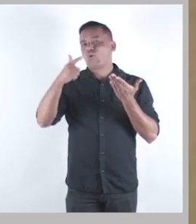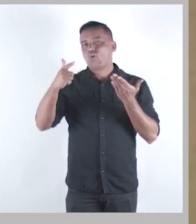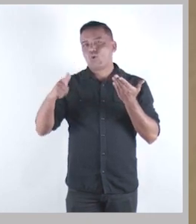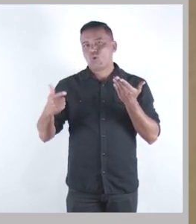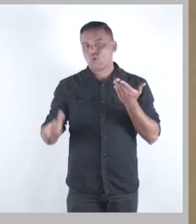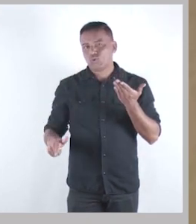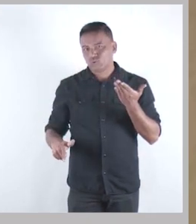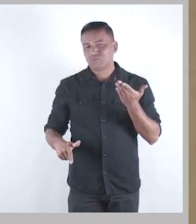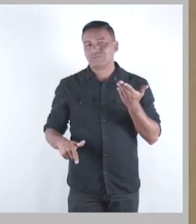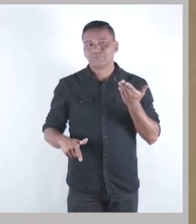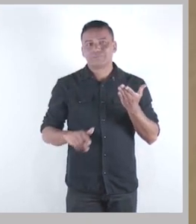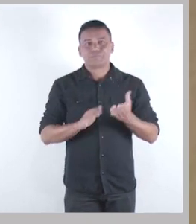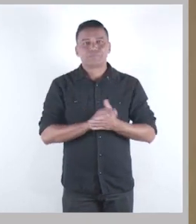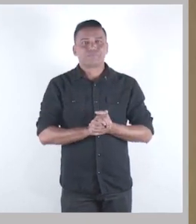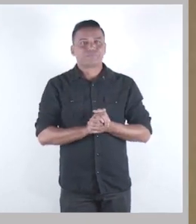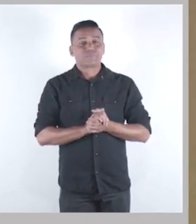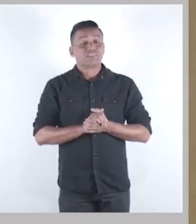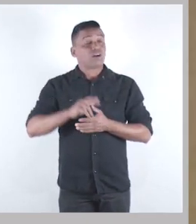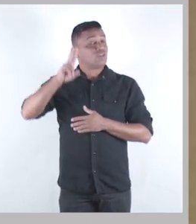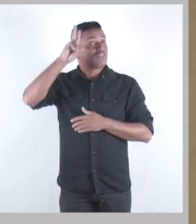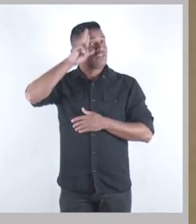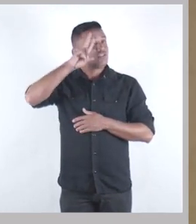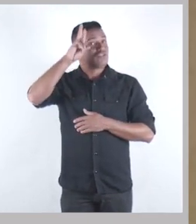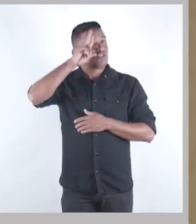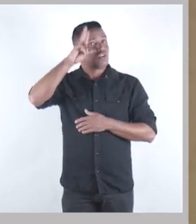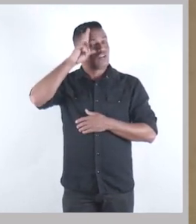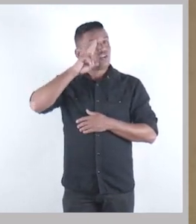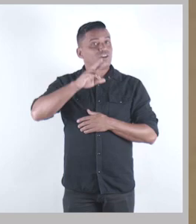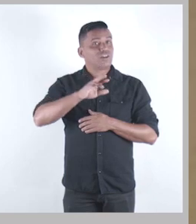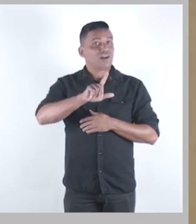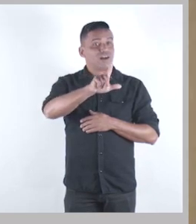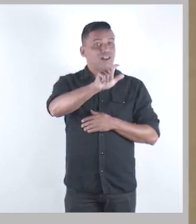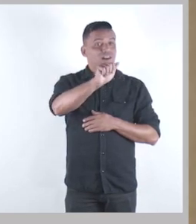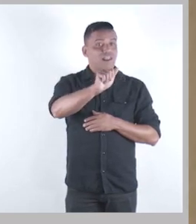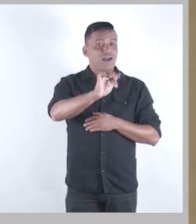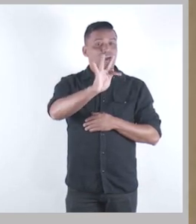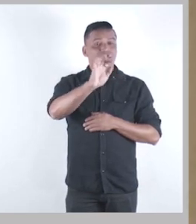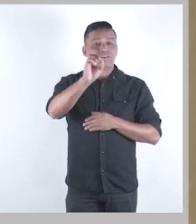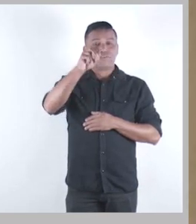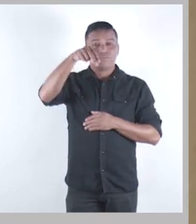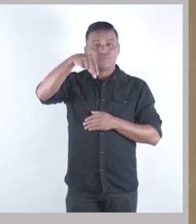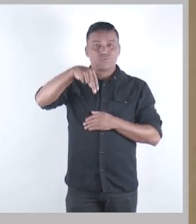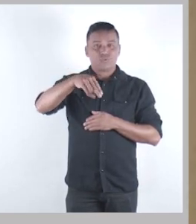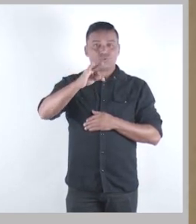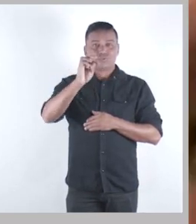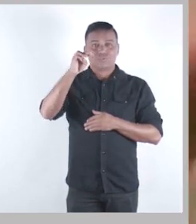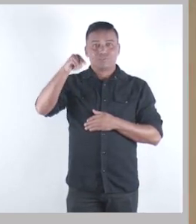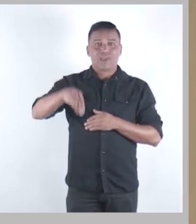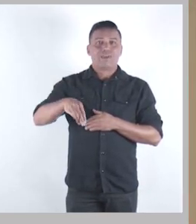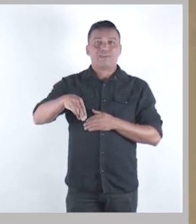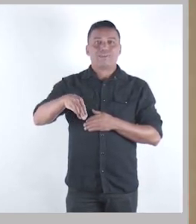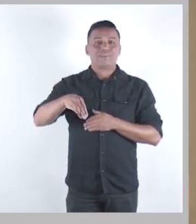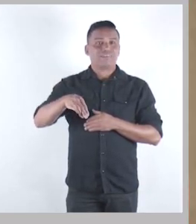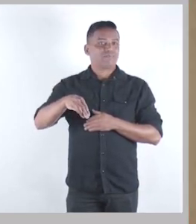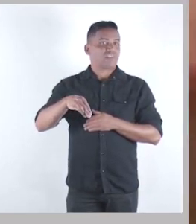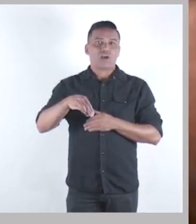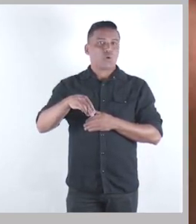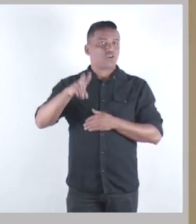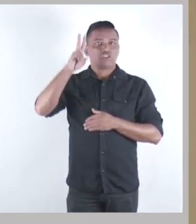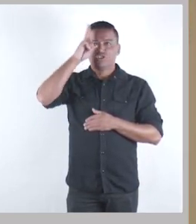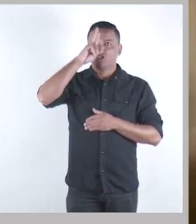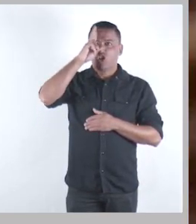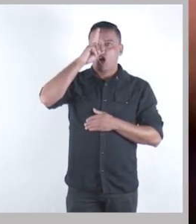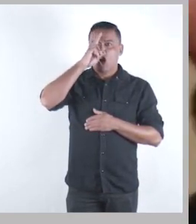particularmente, líamos bastante histórias de La Fontaine, não é? Que eram várias histórias também sobre animais, a cigarra